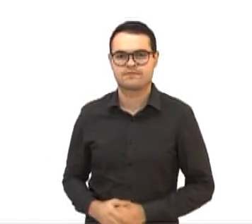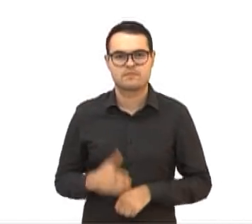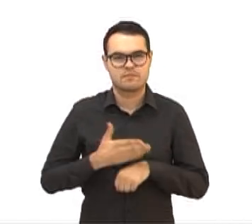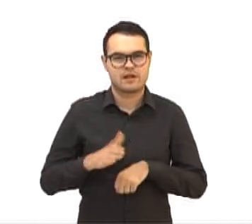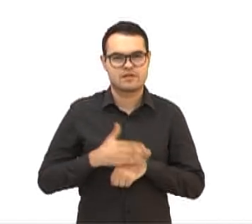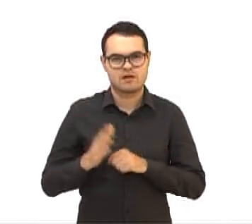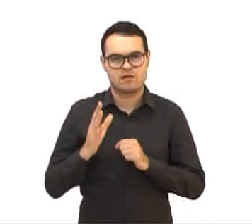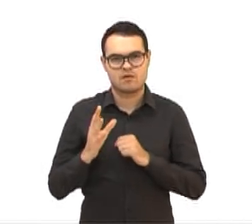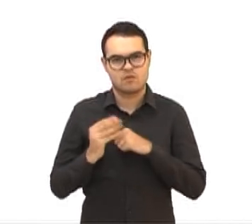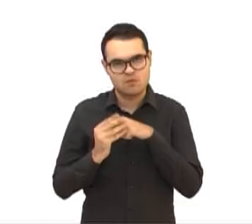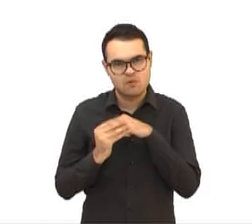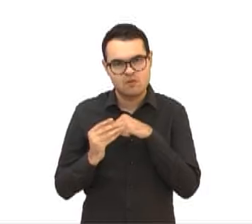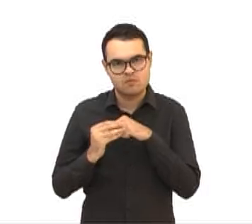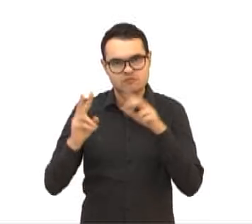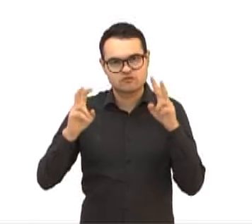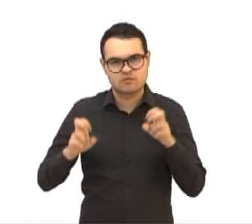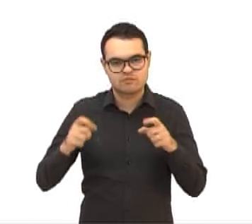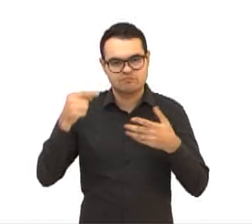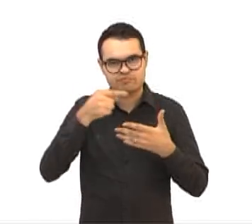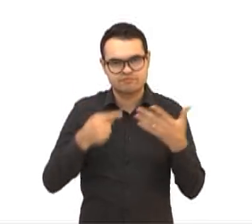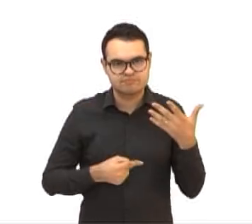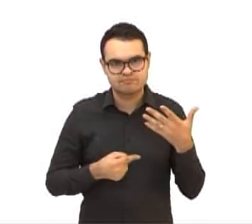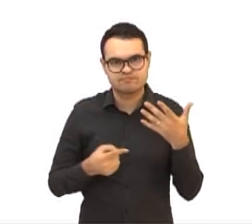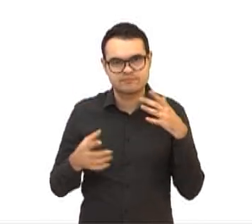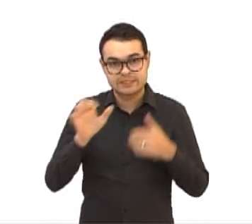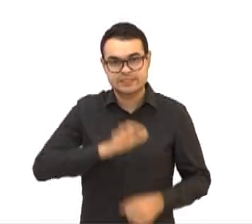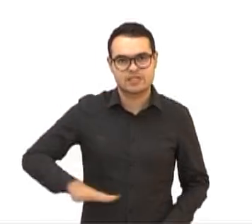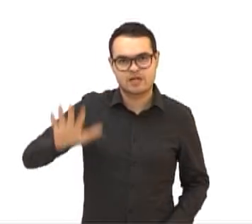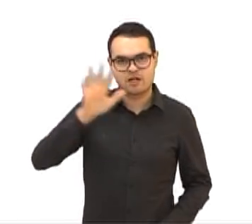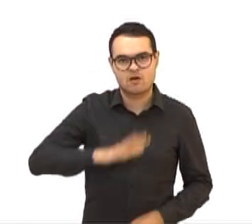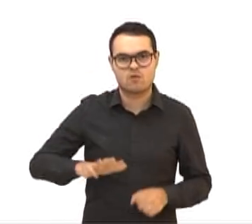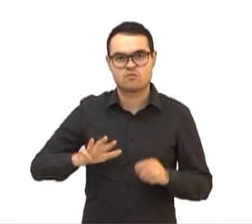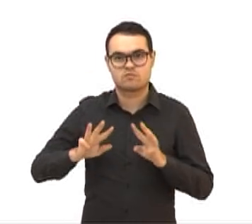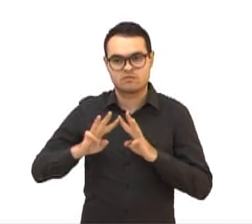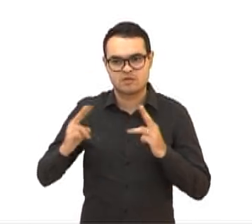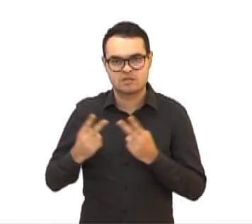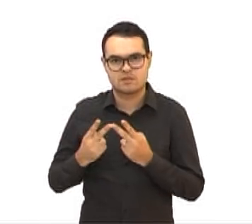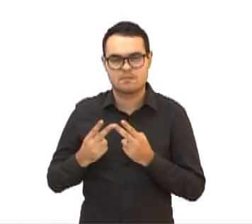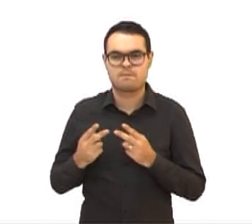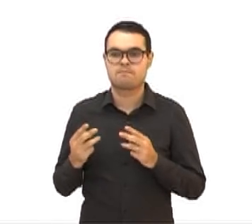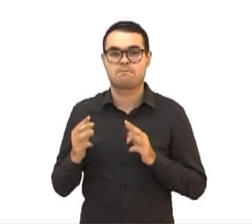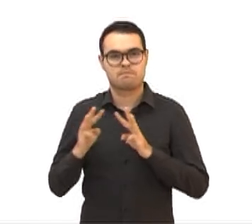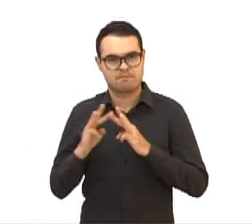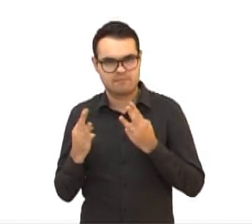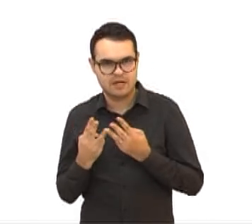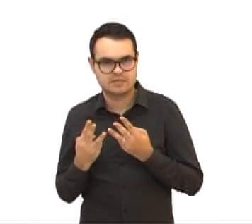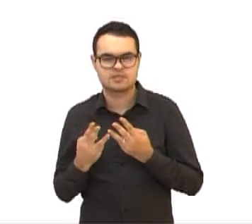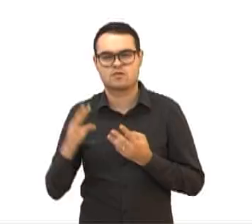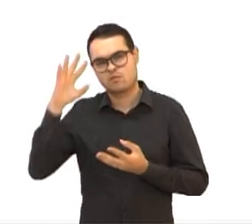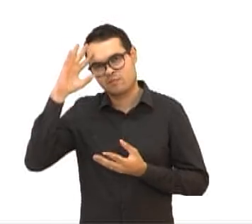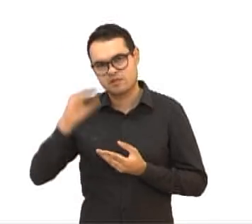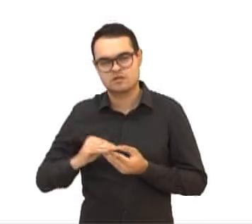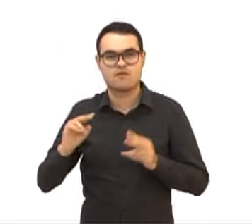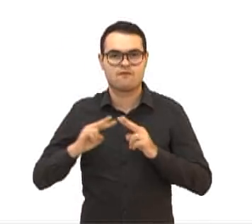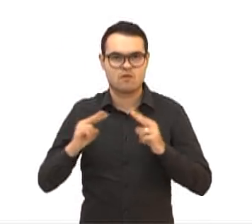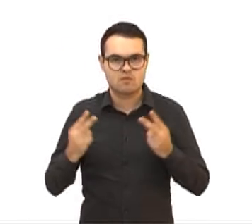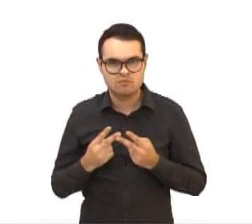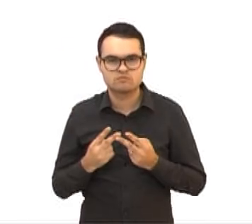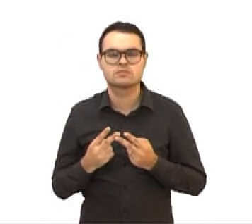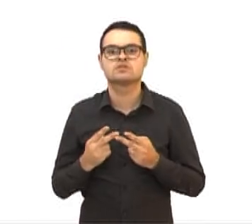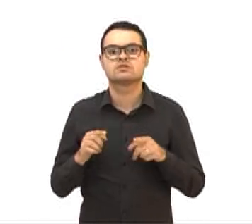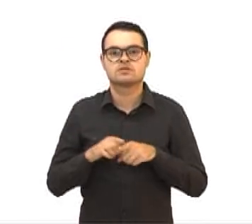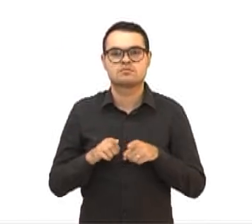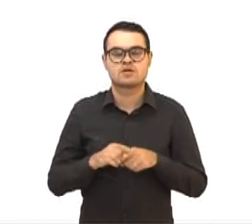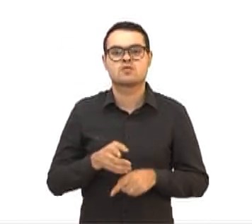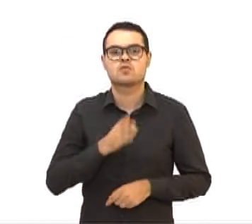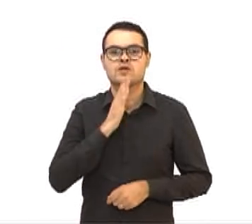os conhecimentos sobre propriedades gerais da matéria, conceituar massa, definir volume, compreender impenetrabilidade,